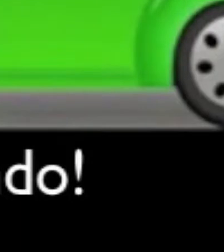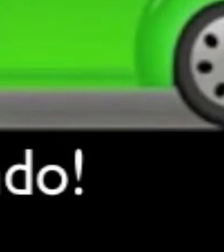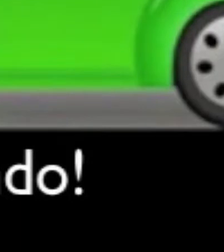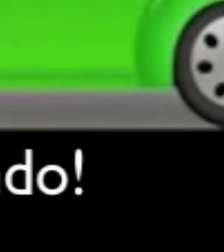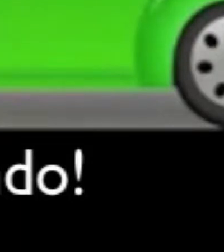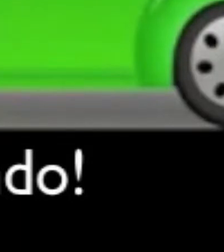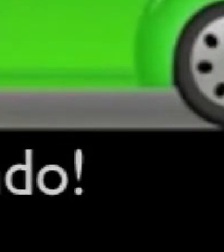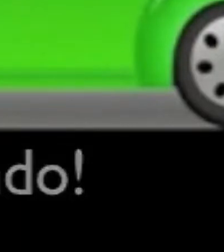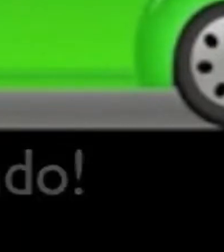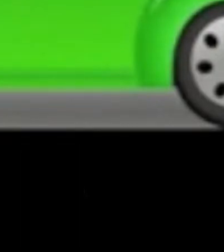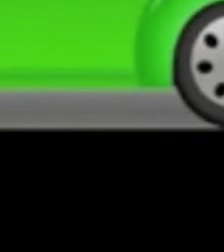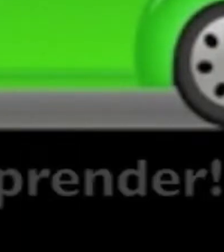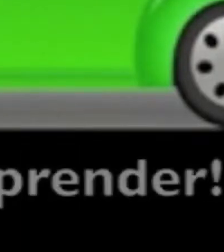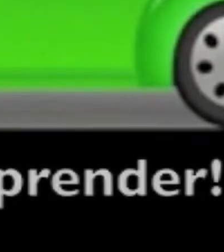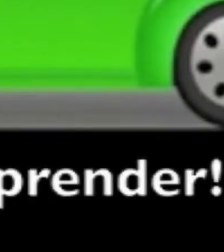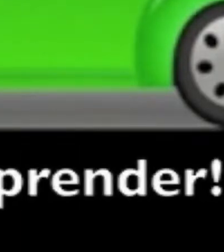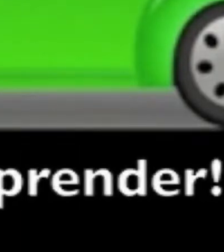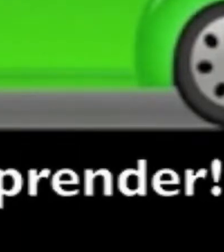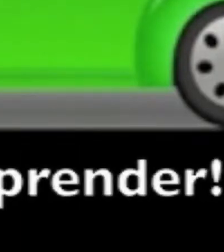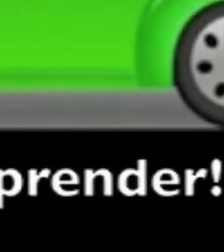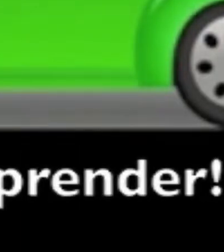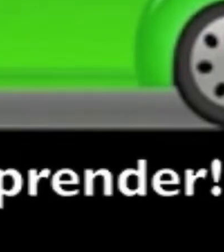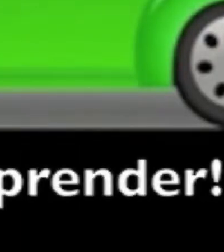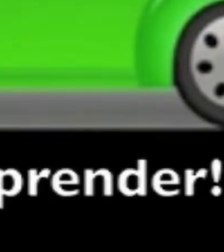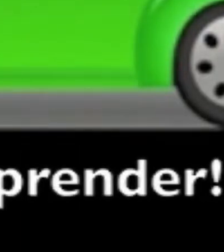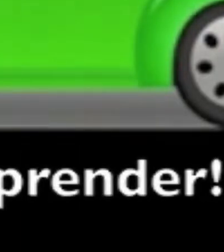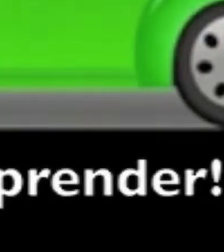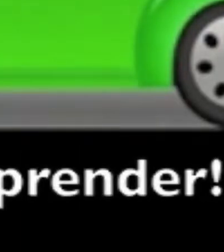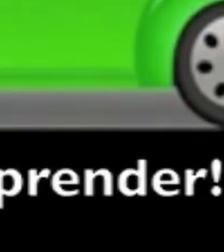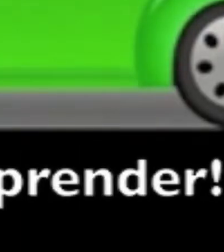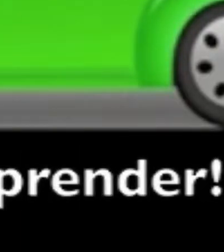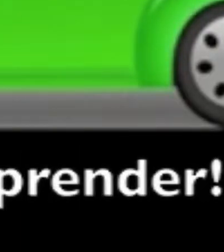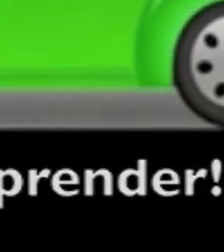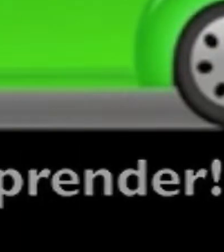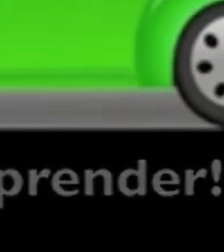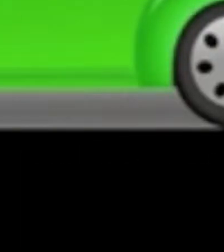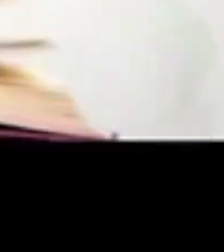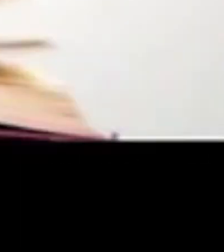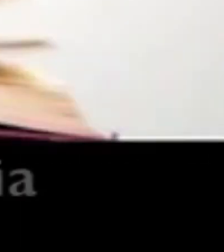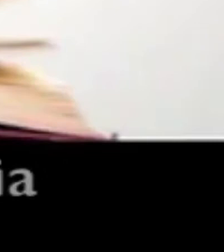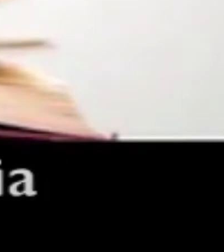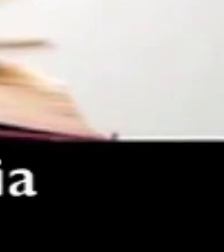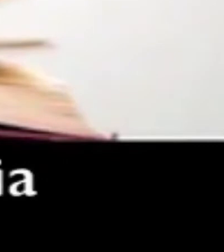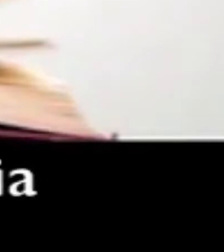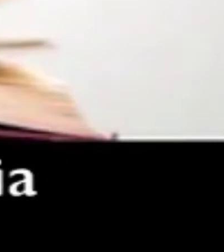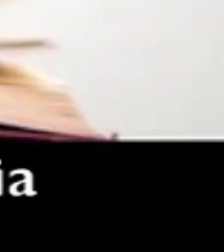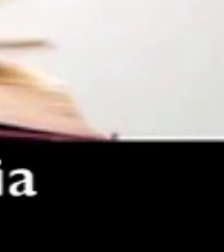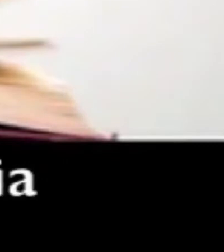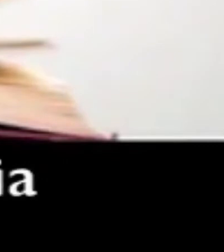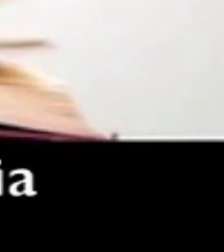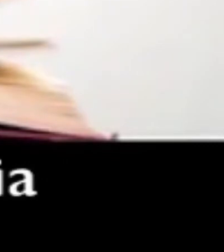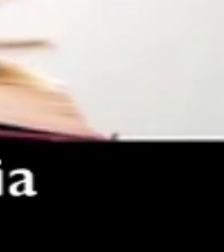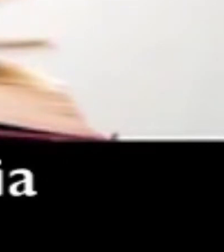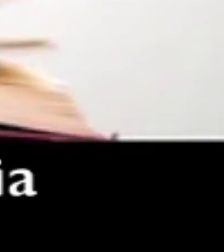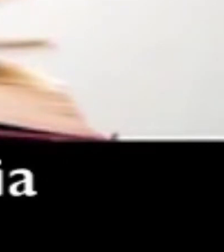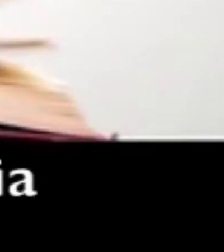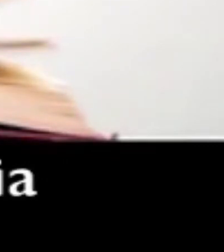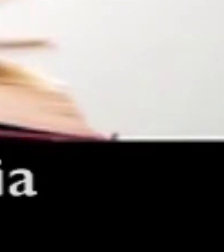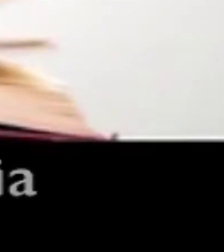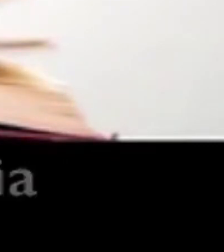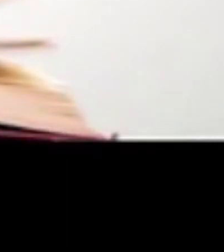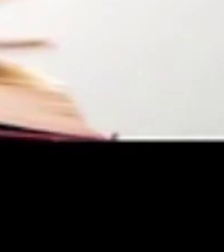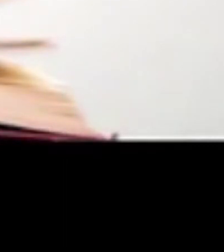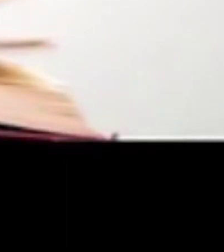escola do mundo, onde eu posso ensinar e aprender. A palavra da